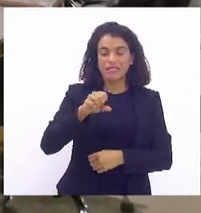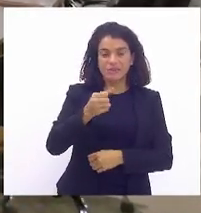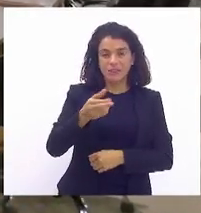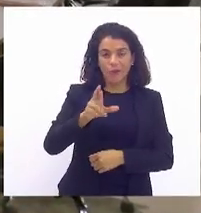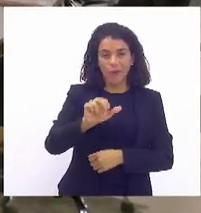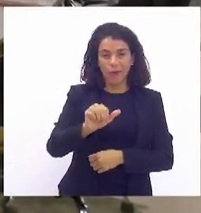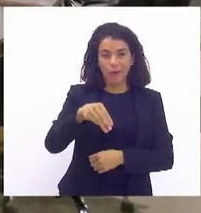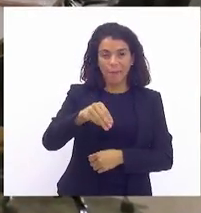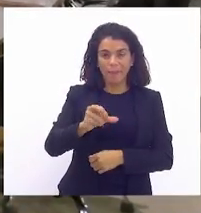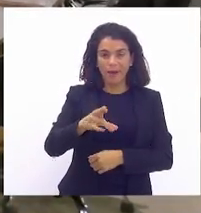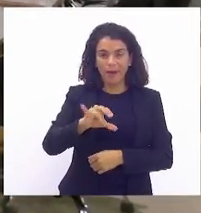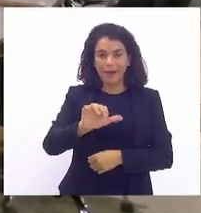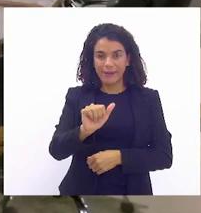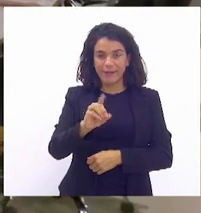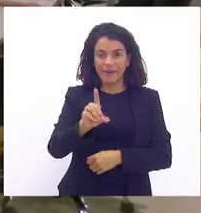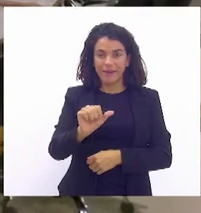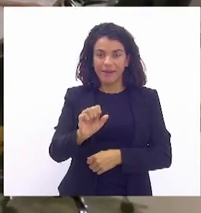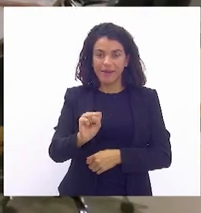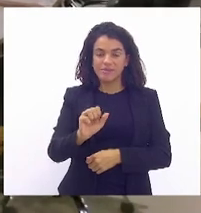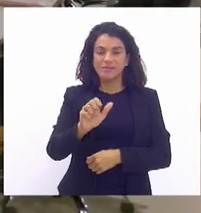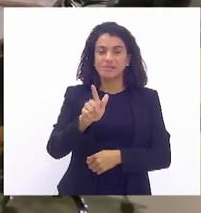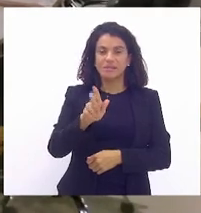Santos.